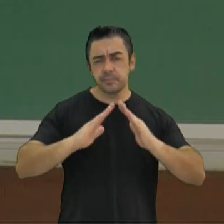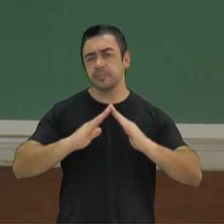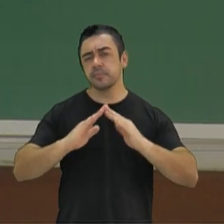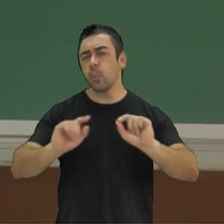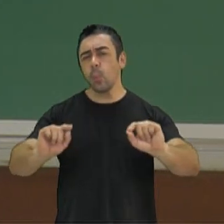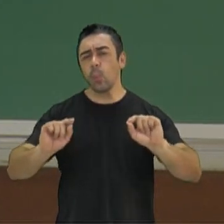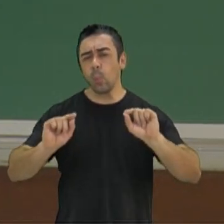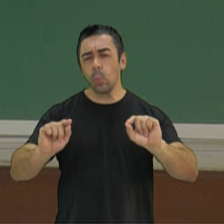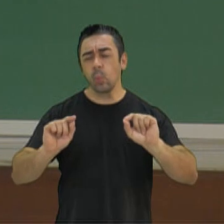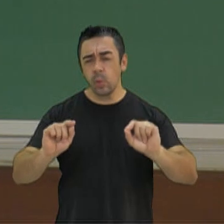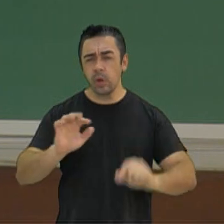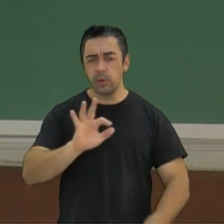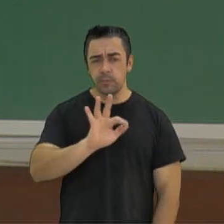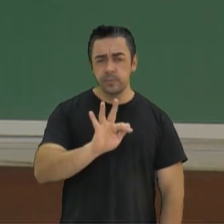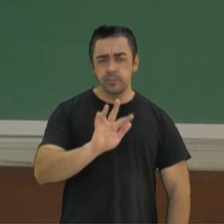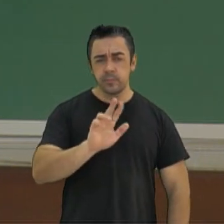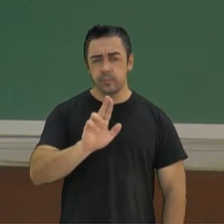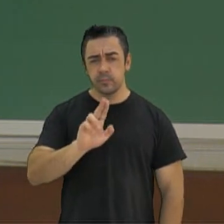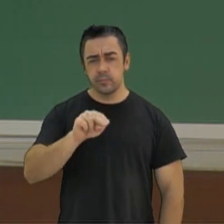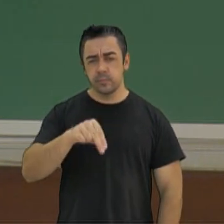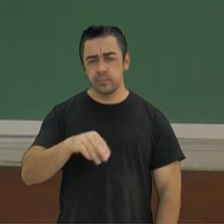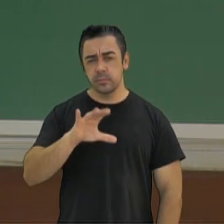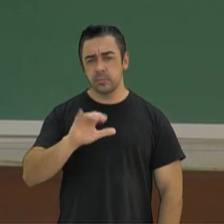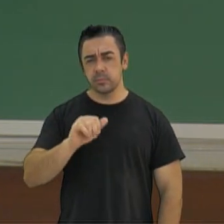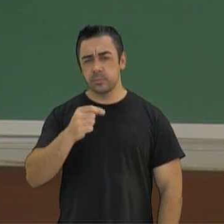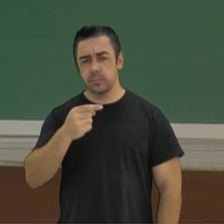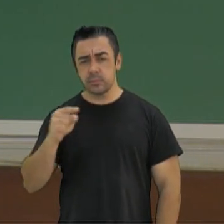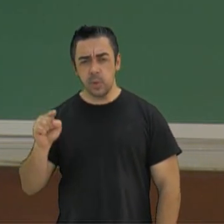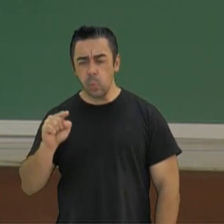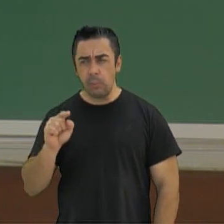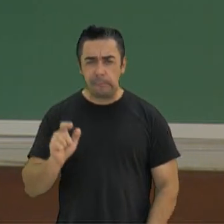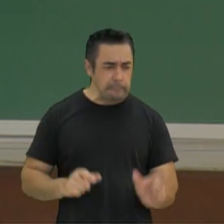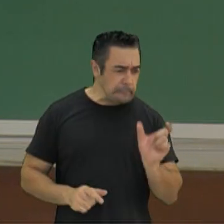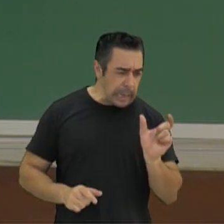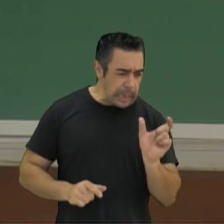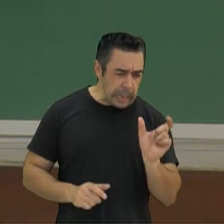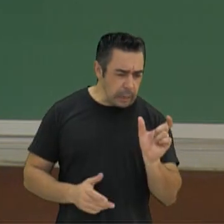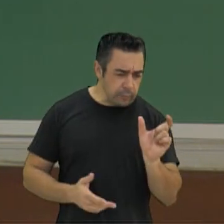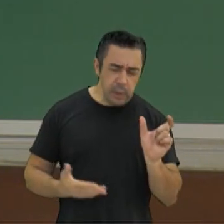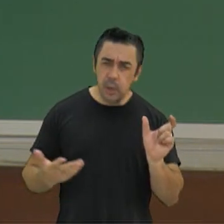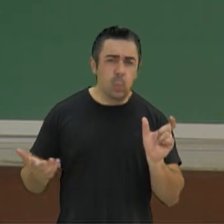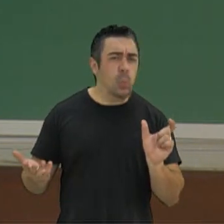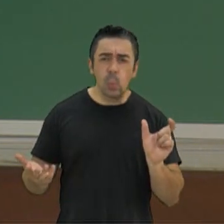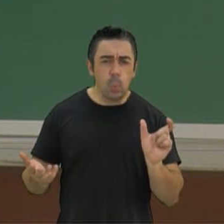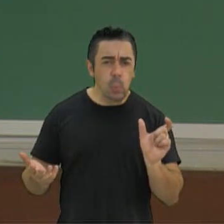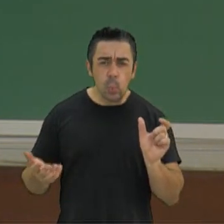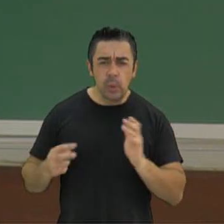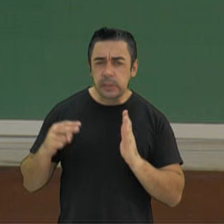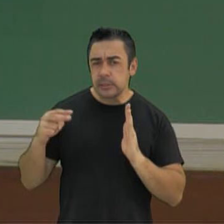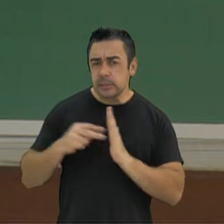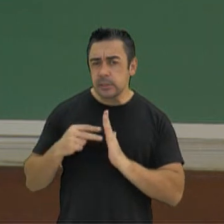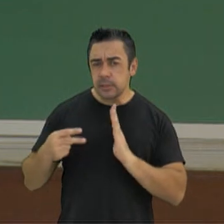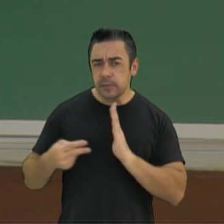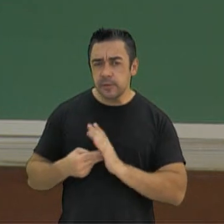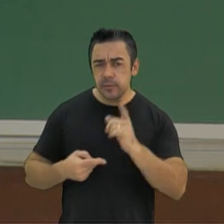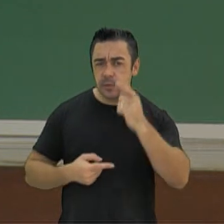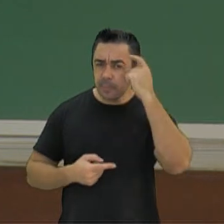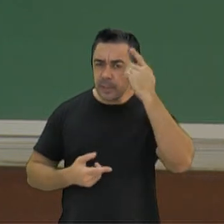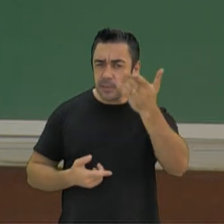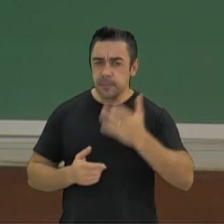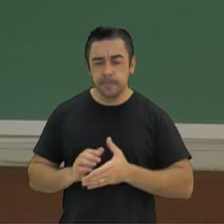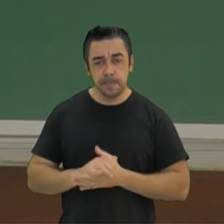o que é uma função? Quando você escuta essa palavra função, o que você pensa na sua